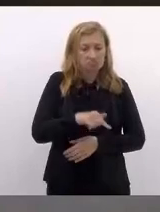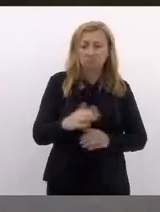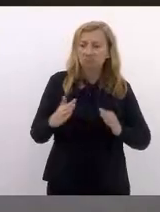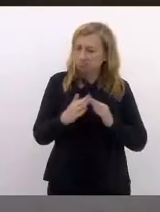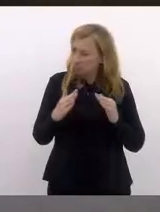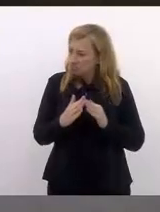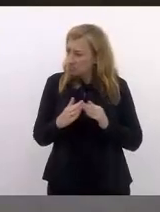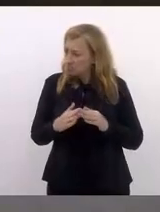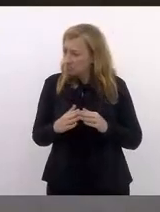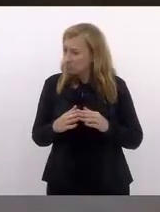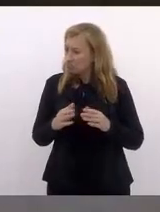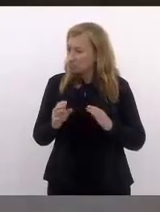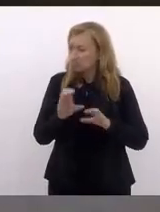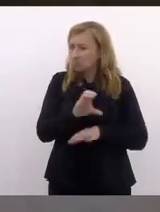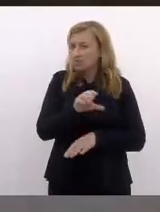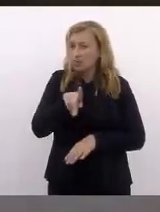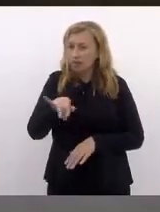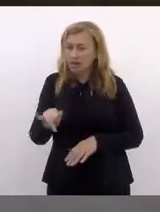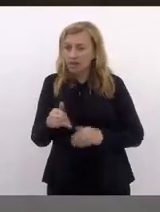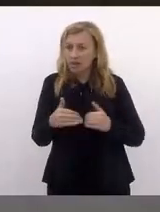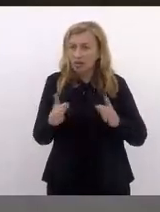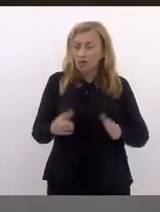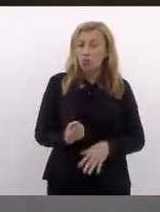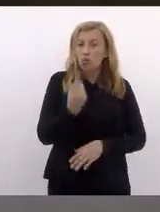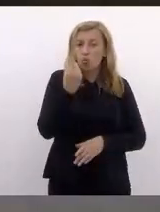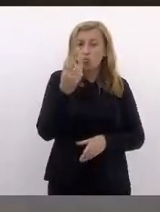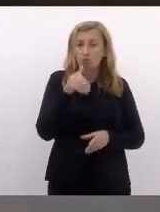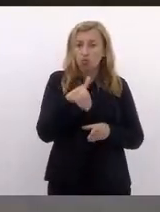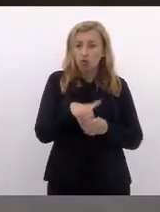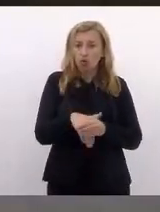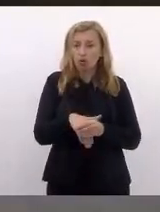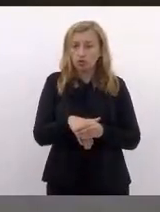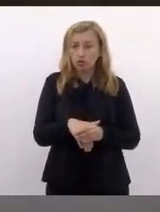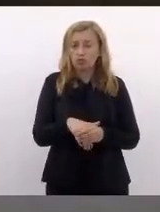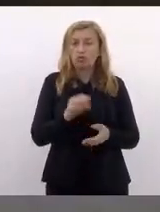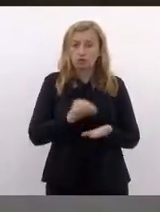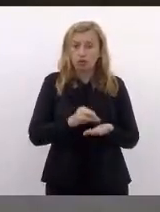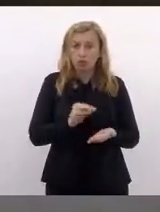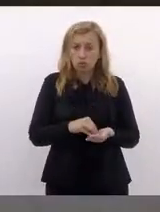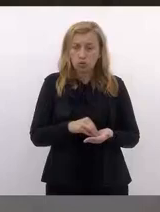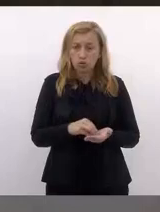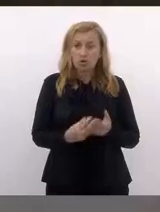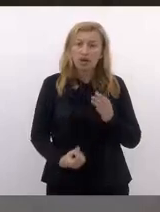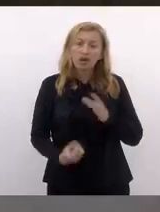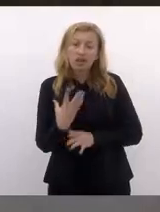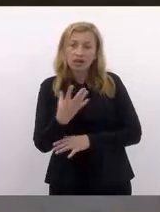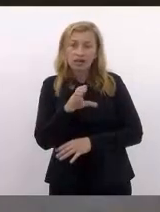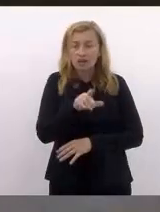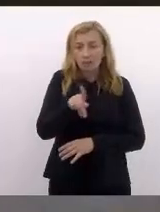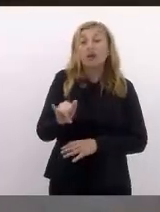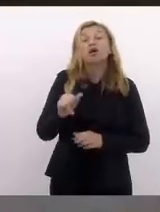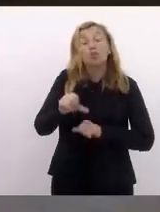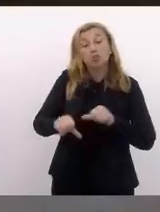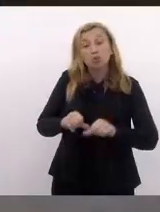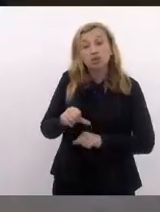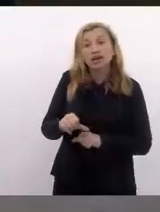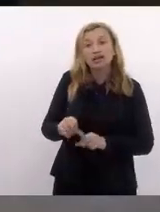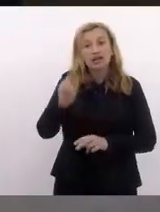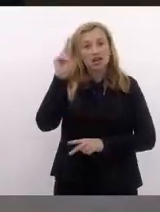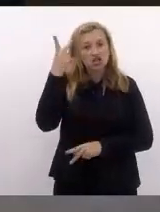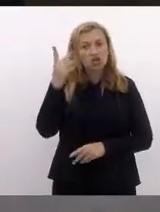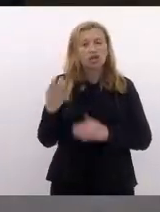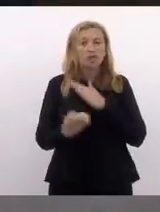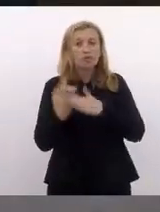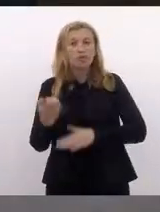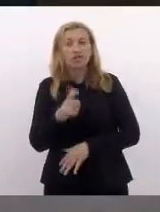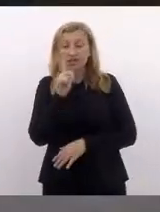aqui na casa da tentativa de abrir uma CPI fica faltando um voto para constituir uma CPI que talvez mudasse o rumo da história